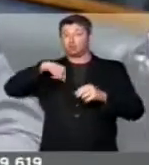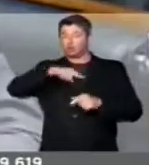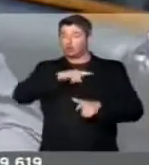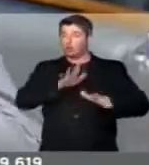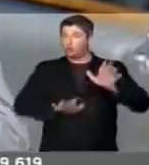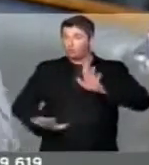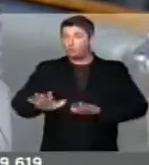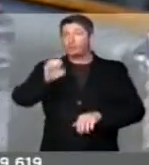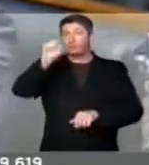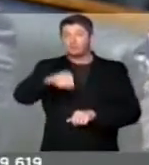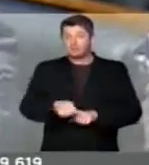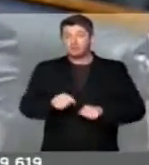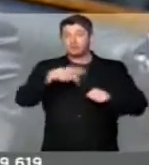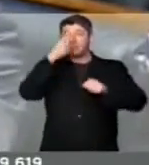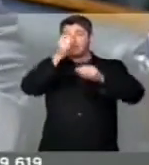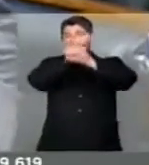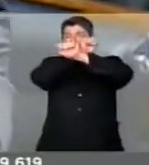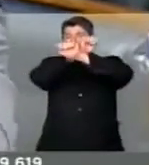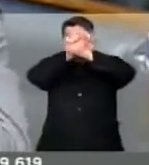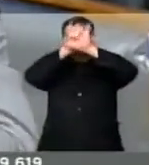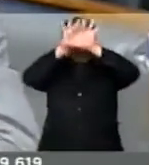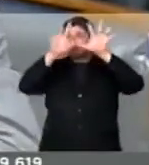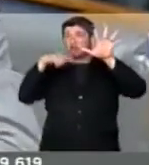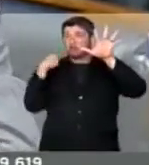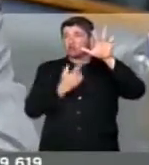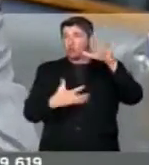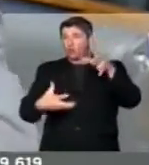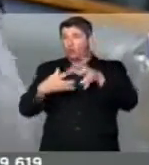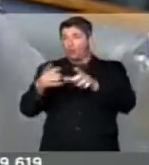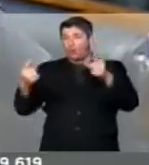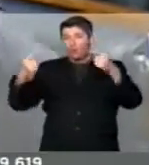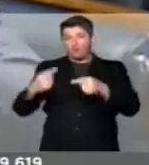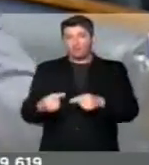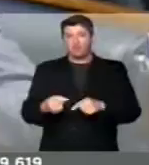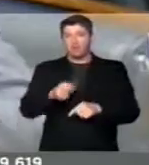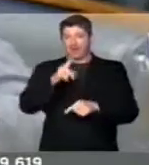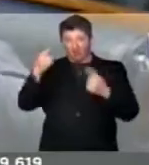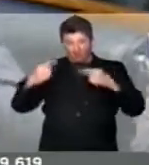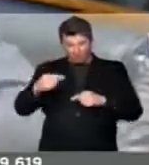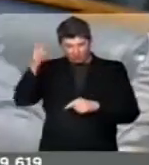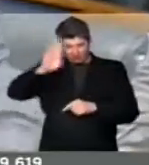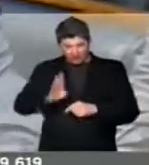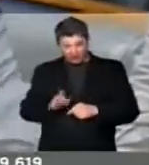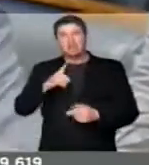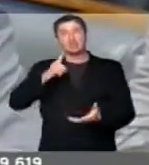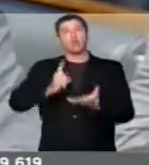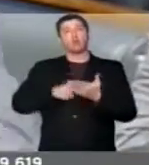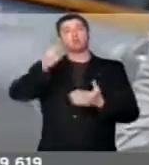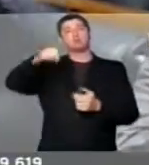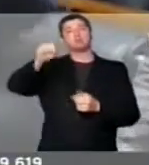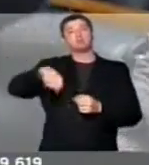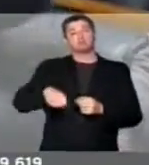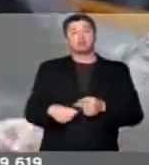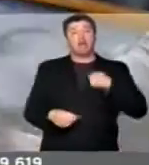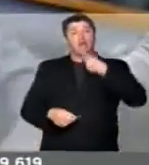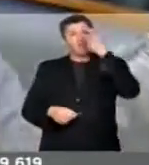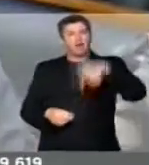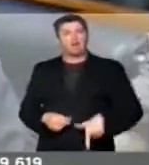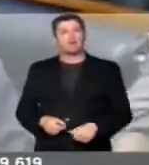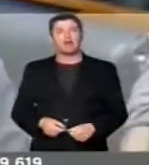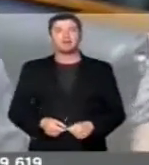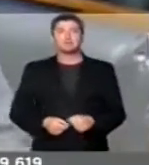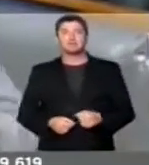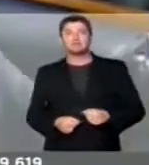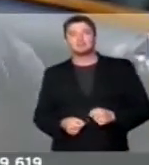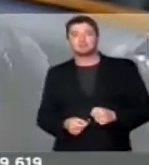cuidado de deixar claro que a oposição não é oposição ao país e tem compromisso com esse país. E, aliás, eu vou dizer mais ao